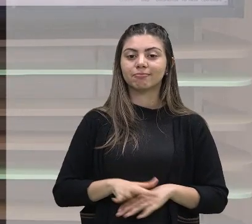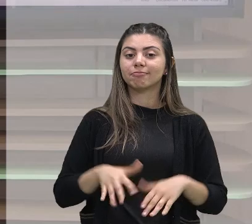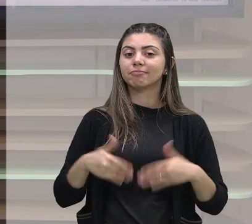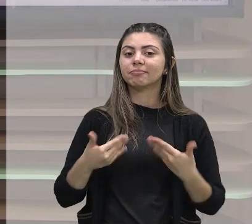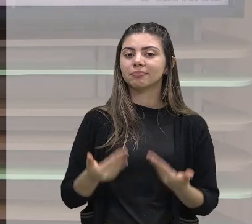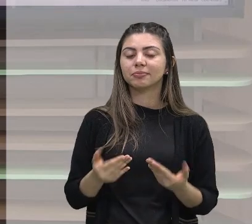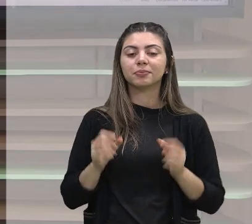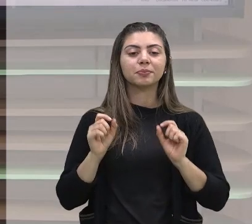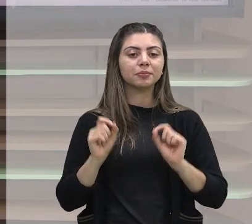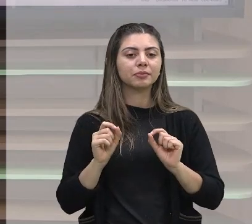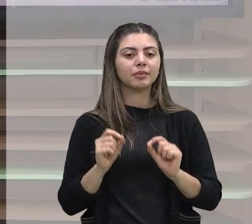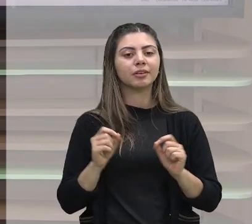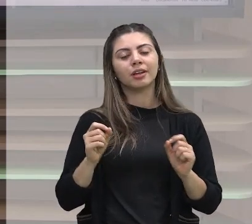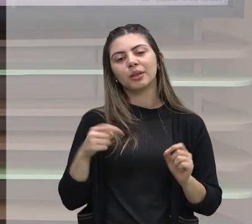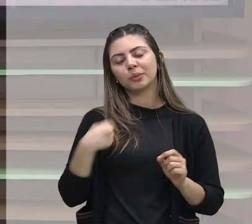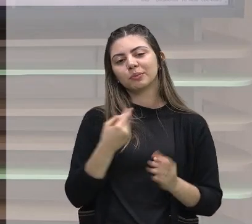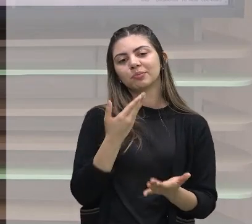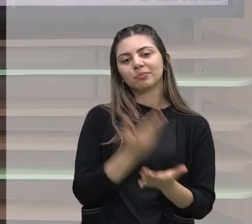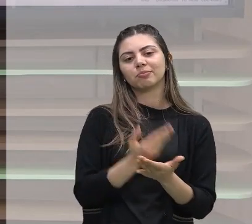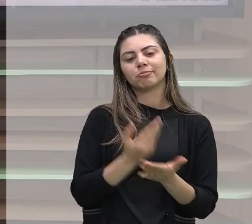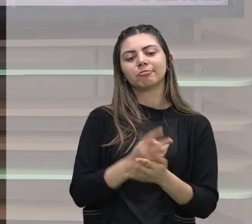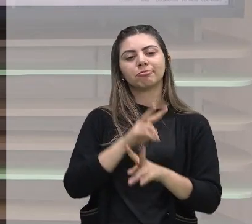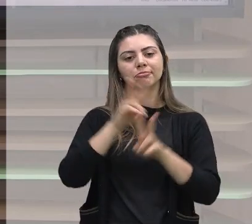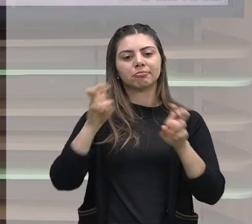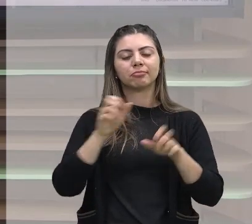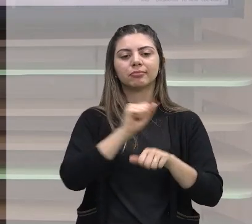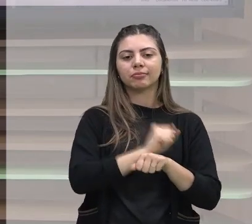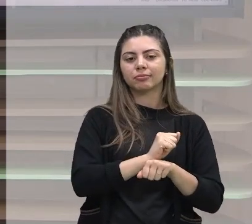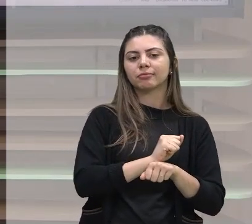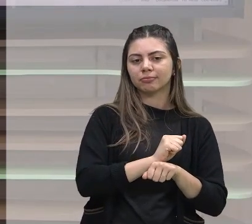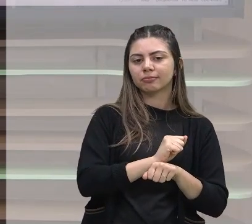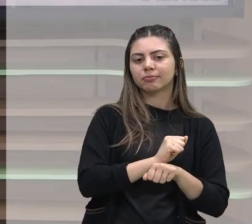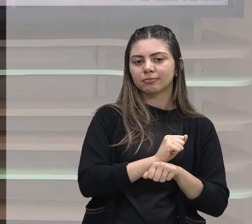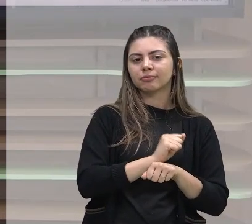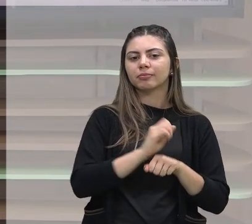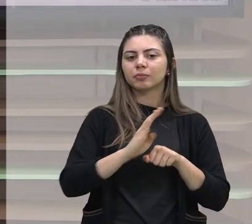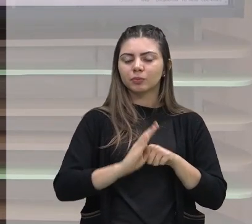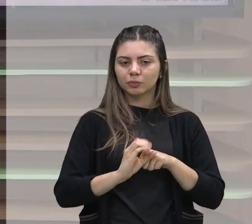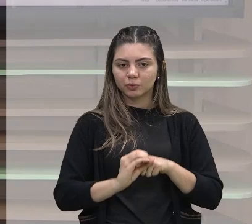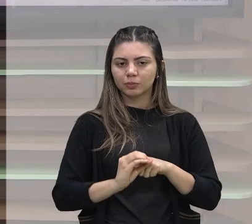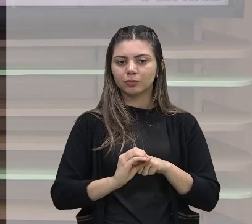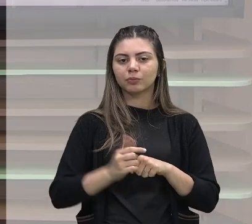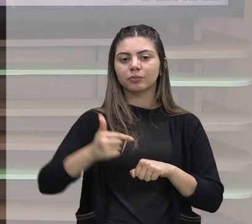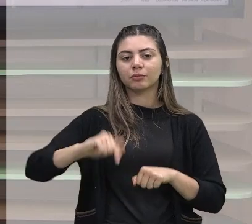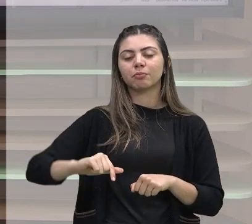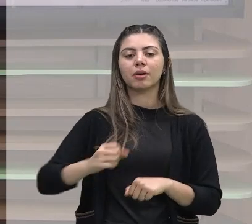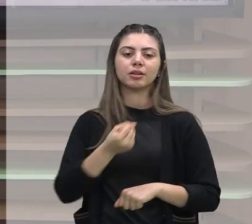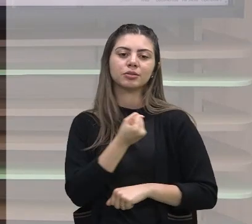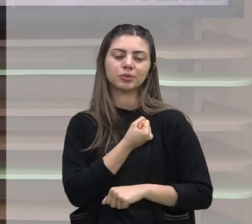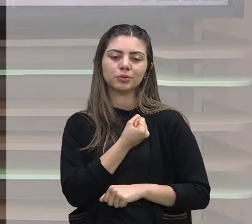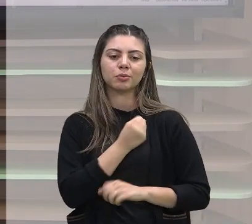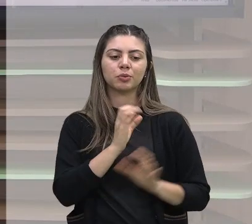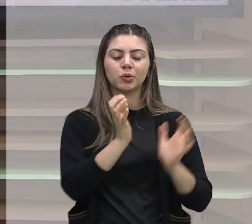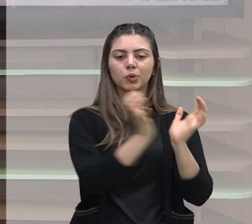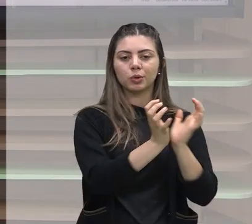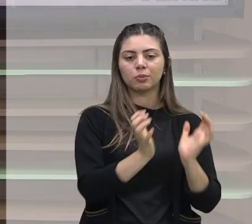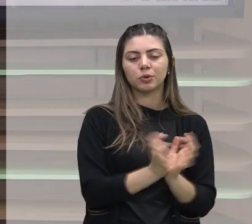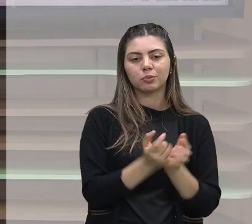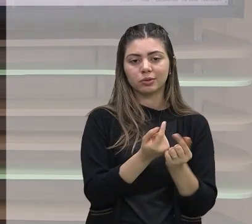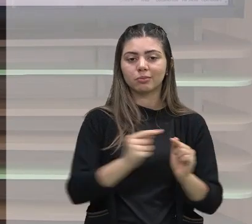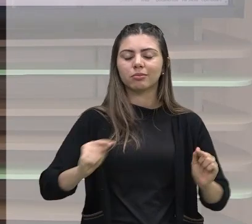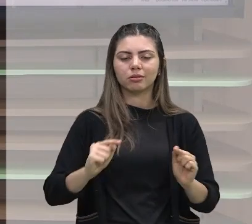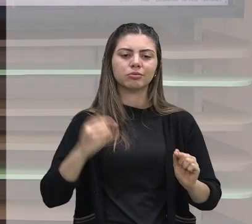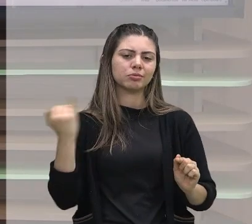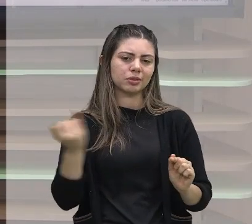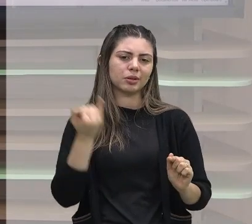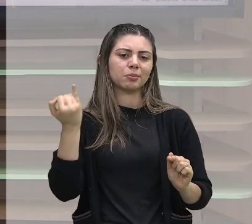Então, essa foi a nossa aula sobre o artigo, né? E também o numeral, que são duas classes de palavras que